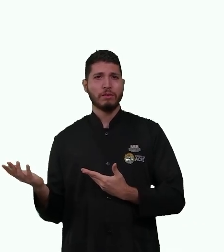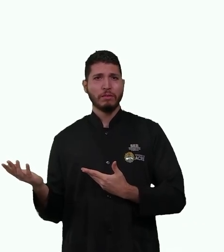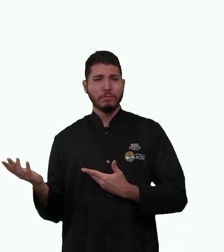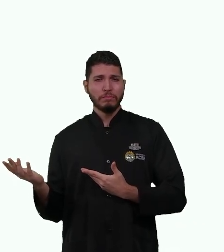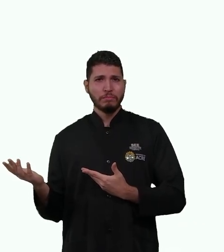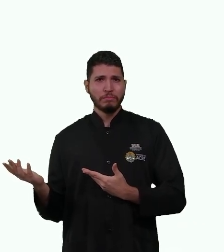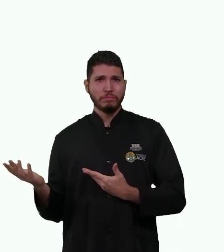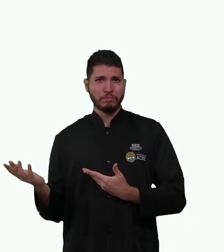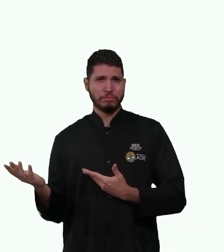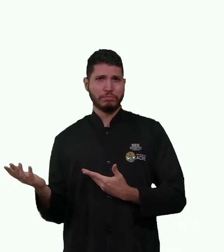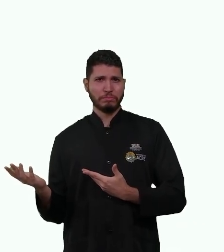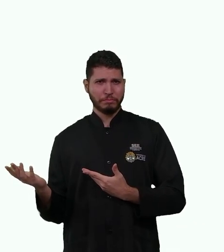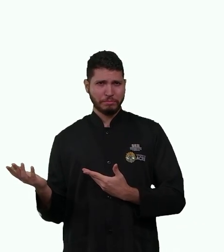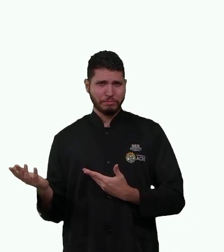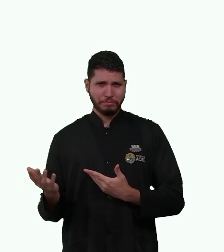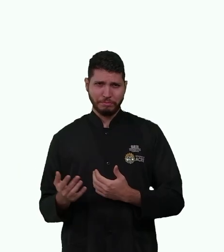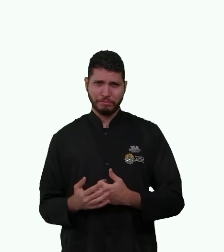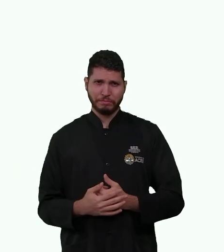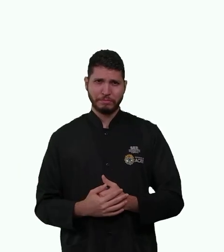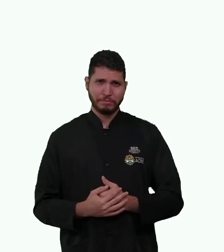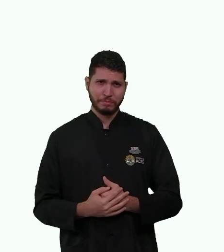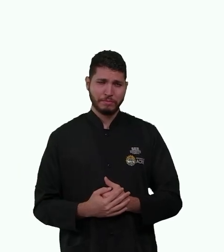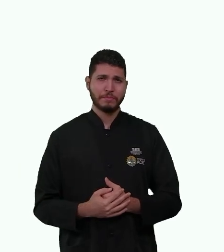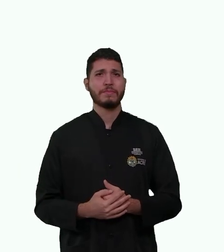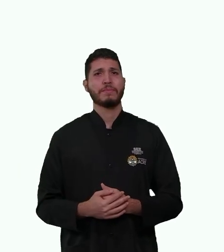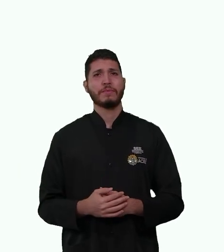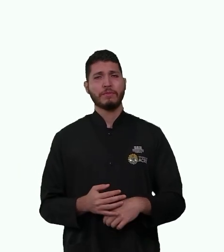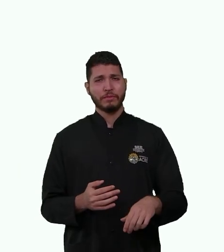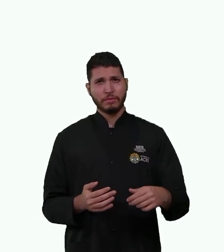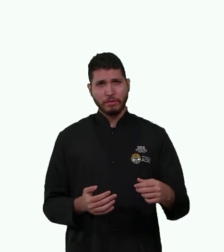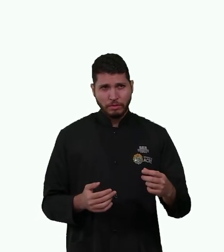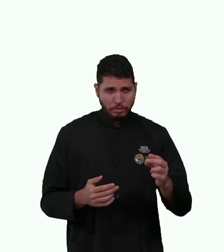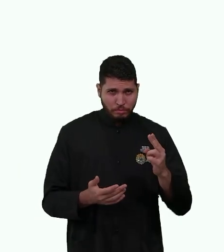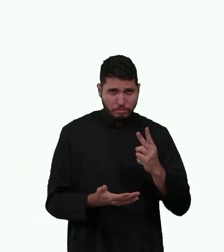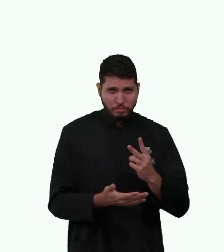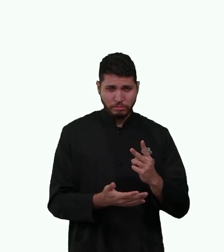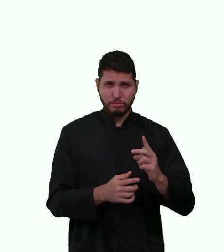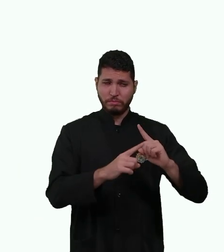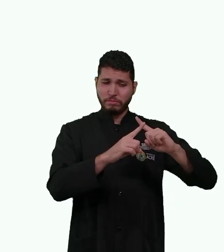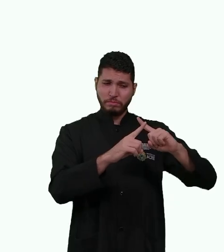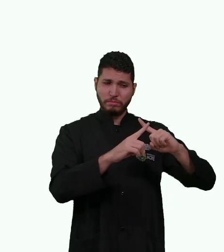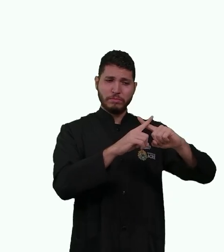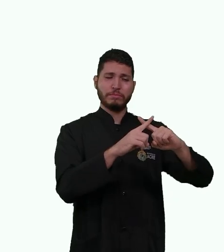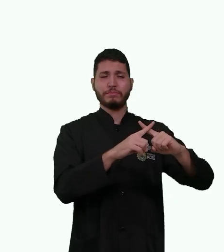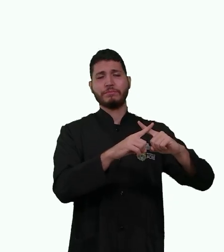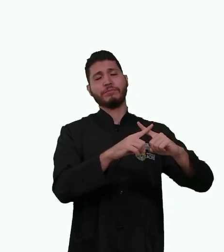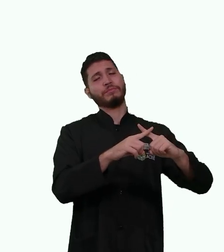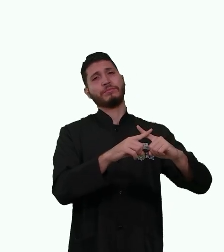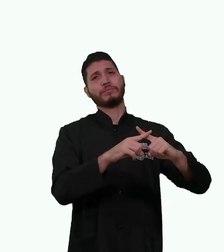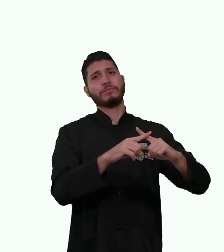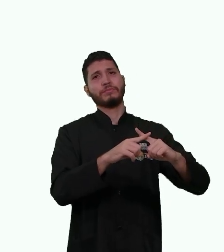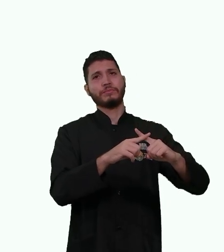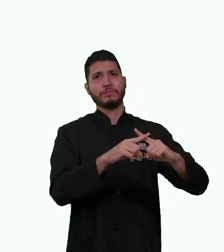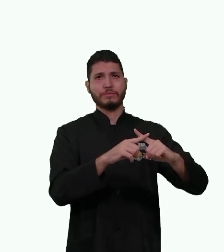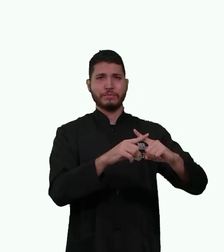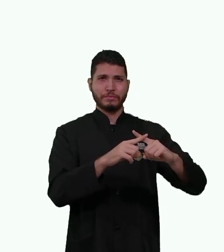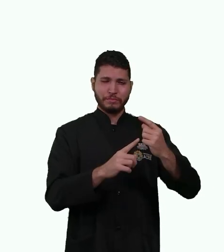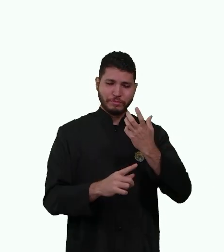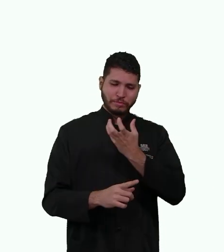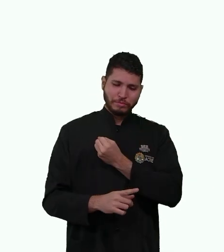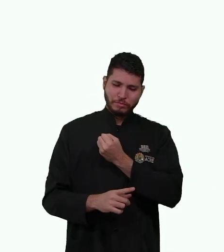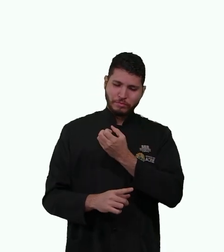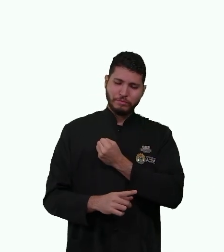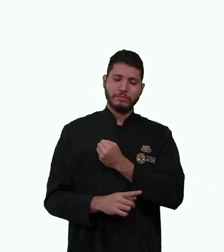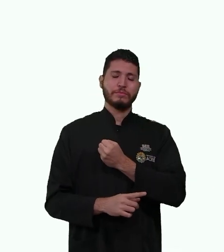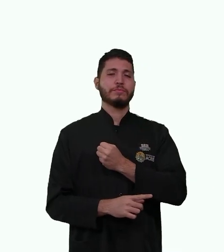tá? Ele é um valor que a gente vai multiplicar ali pelo valor que eu tenho do